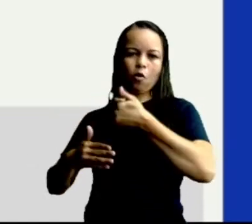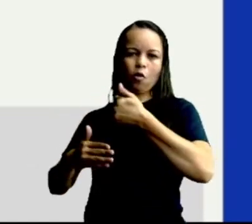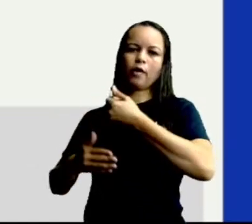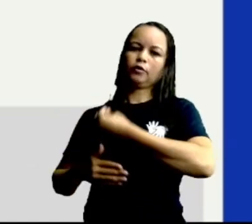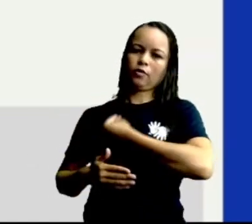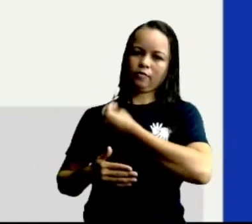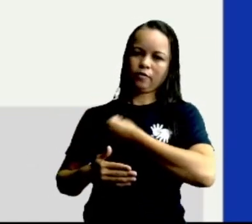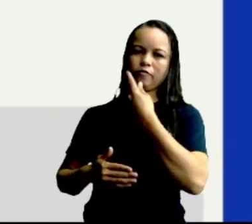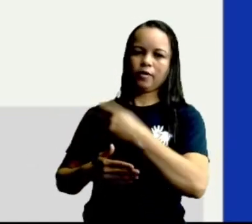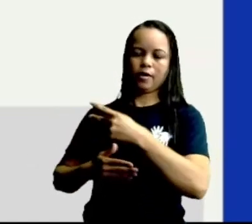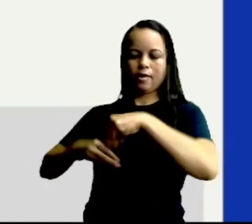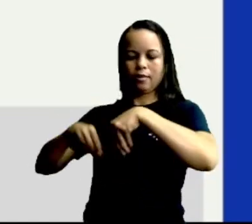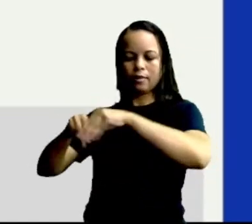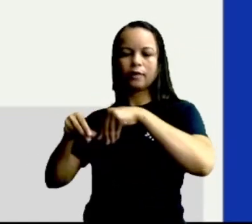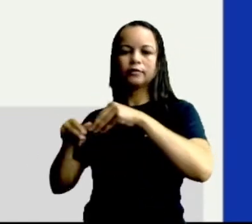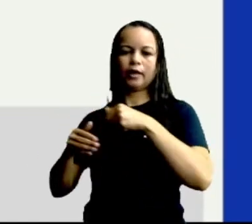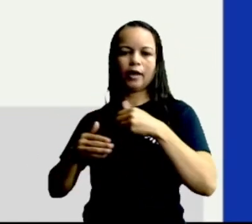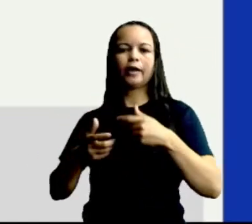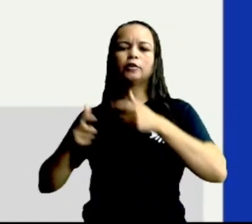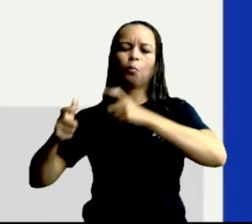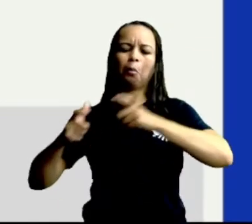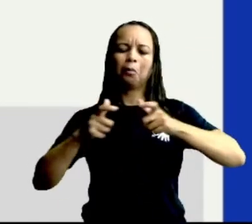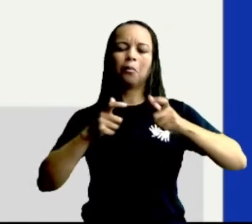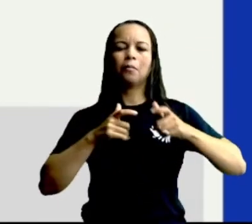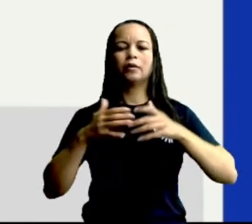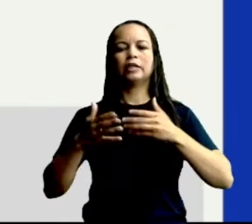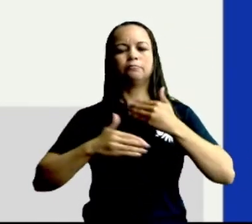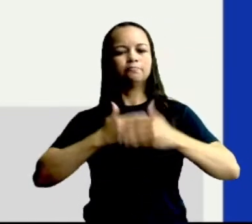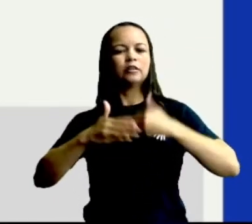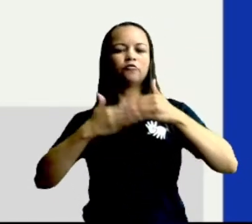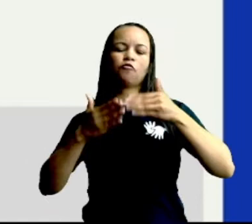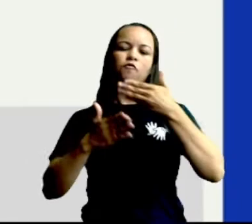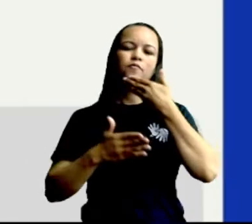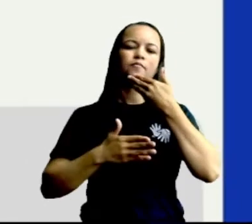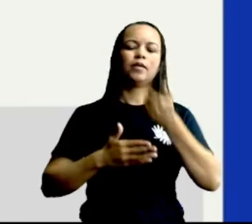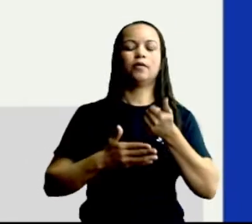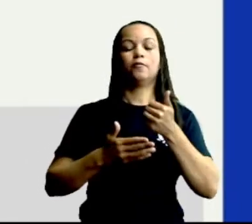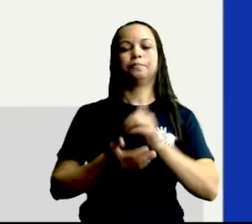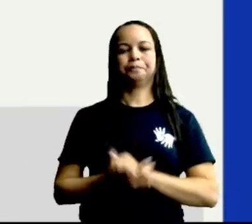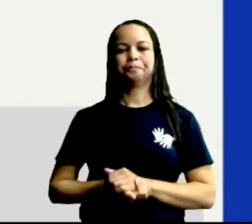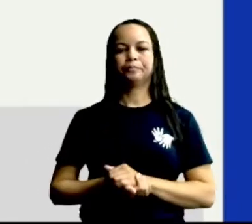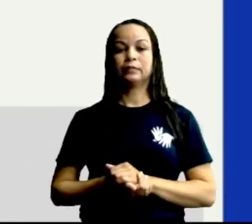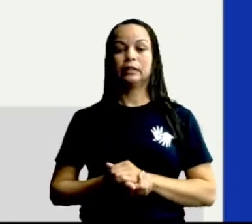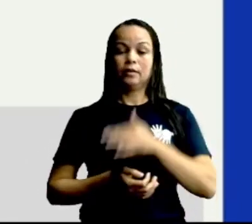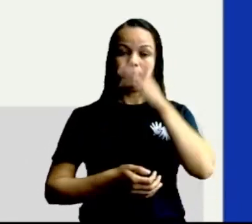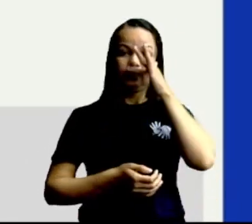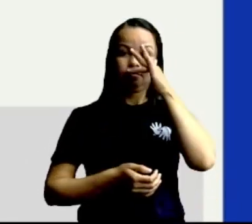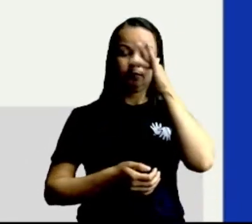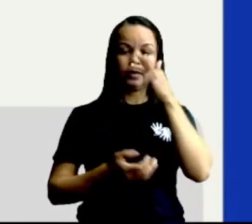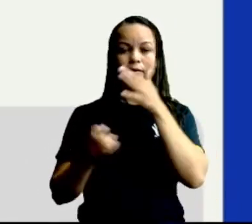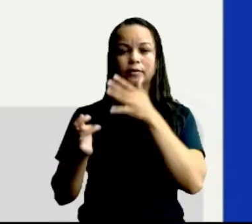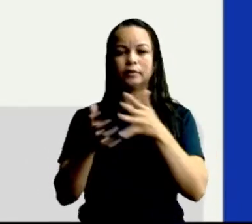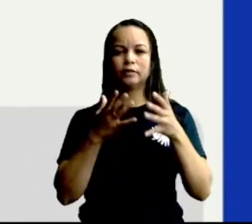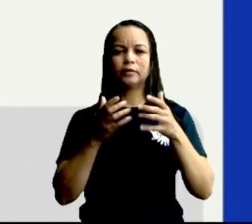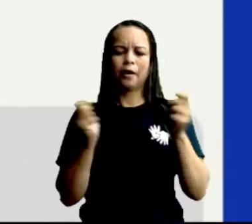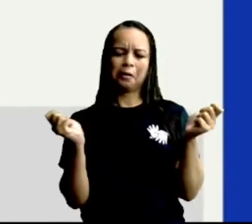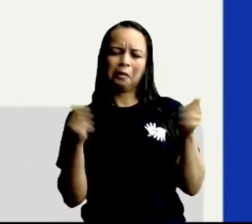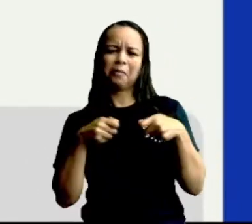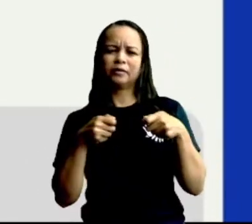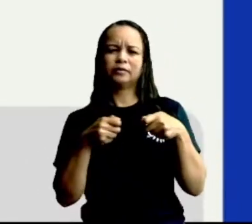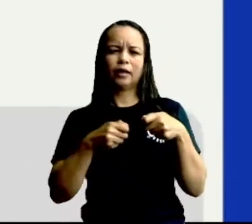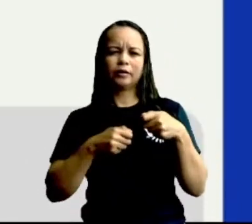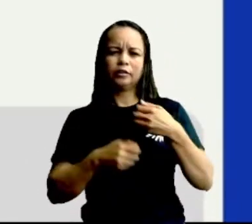ambiente que ela melhor vai se desenvolver. Isso mesmo. As plantas possuem a capacidade